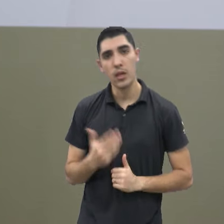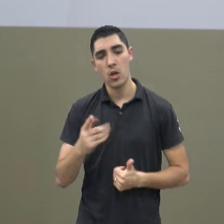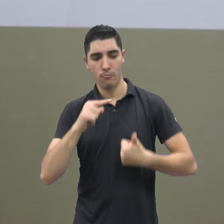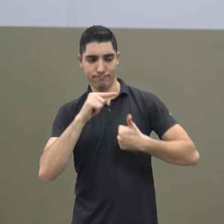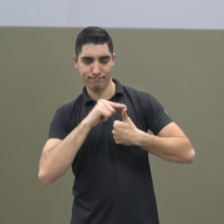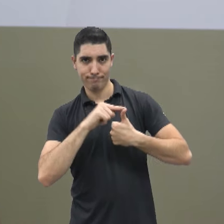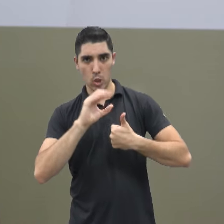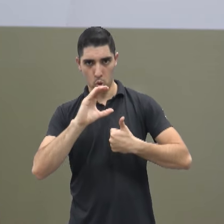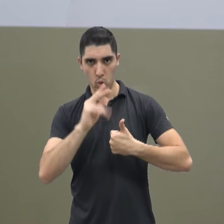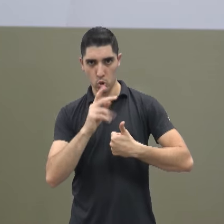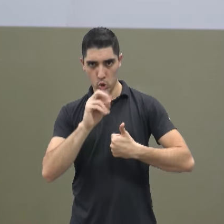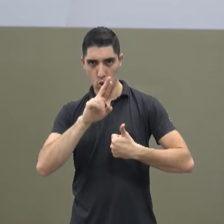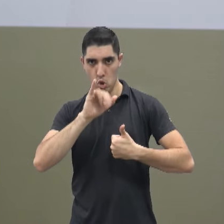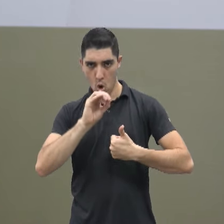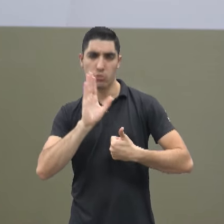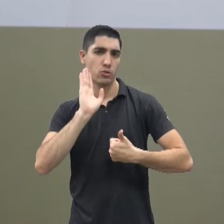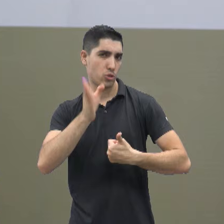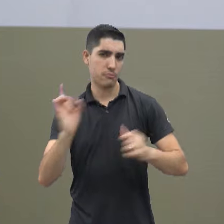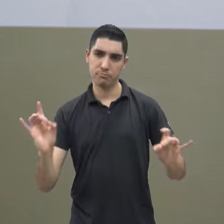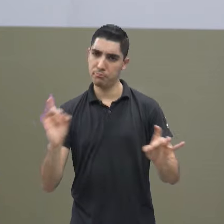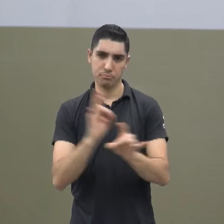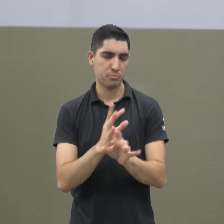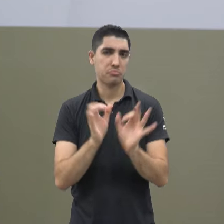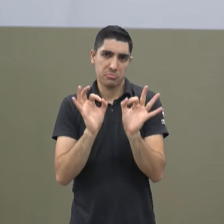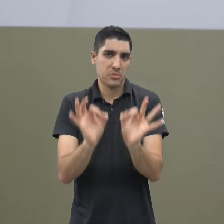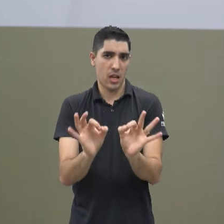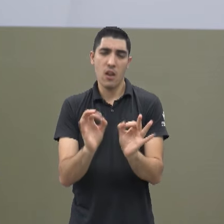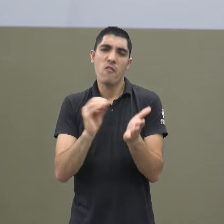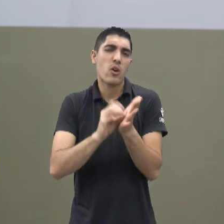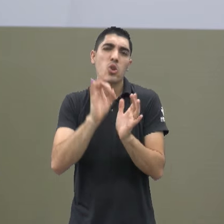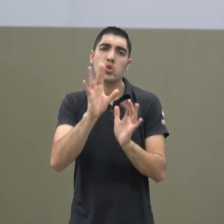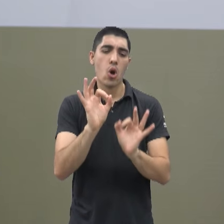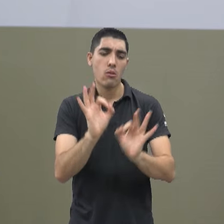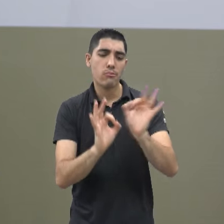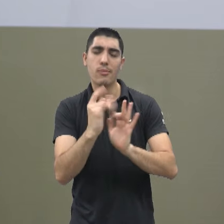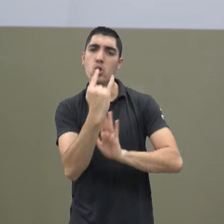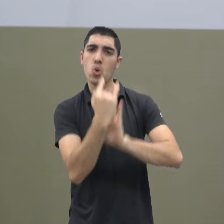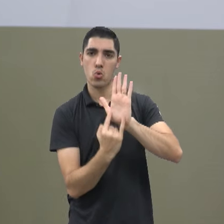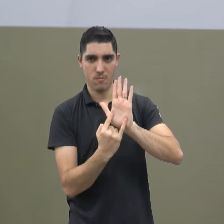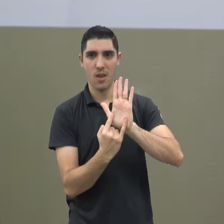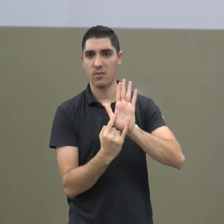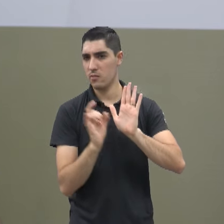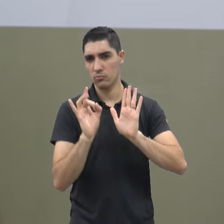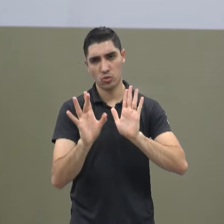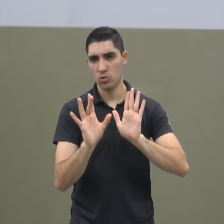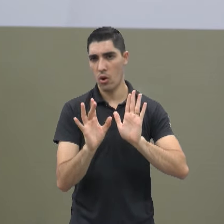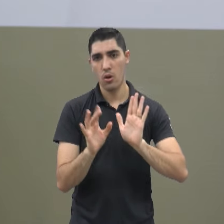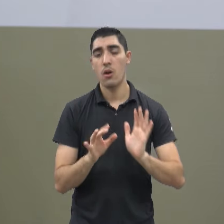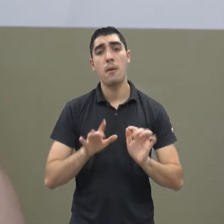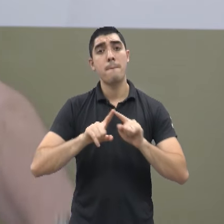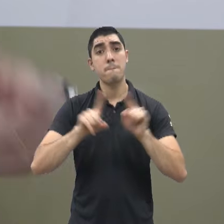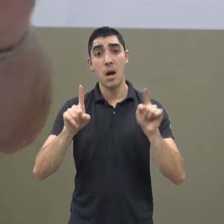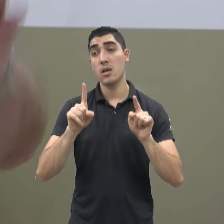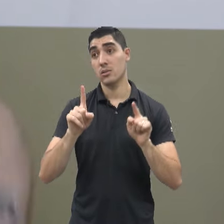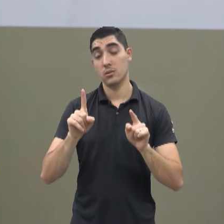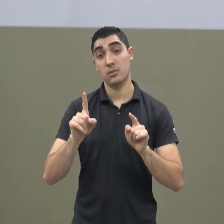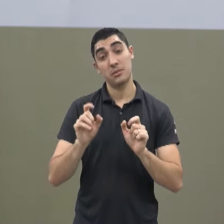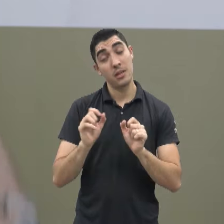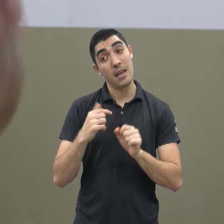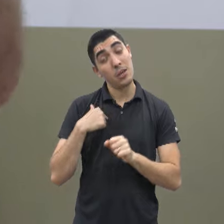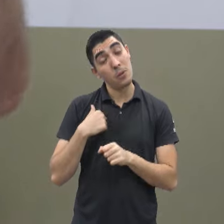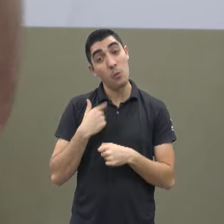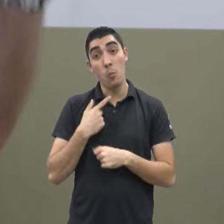tudo, falta legalizar, né? Mas é o que eu falo, eu sempre falo que nunca está certo antes de chegar aqui, porque já vi cada coisa acontecer que